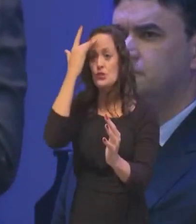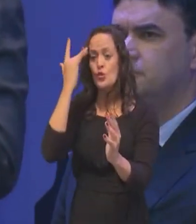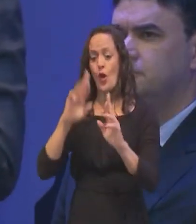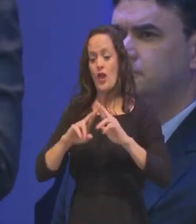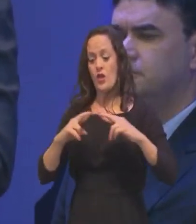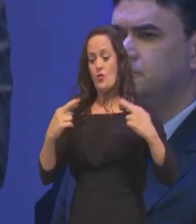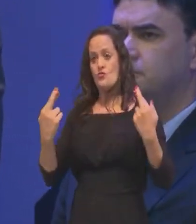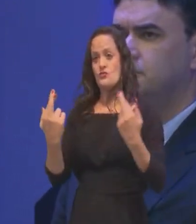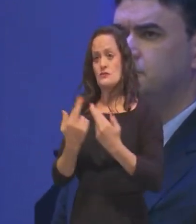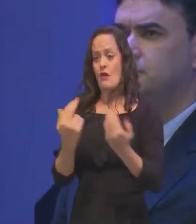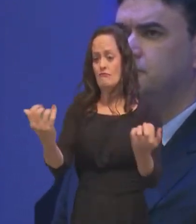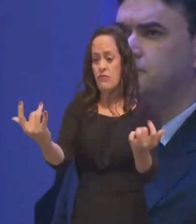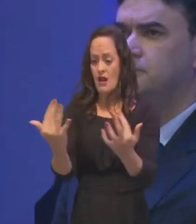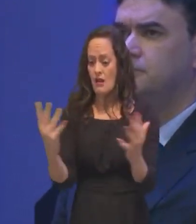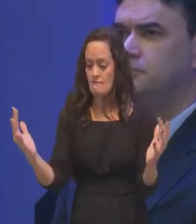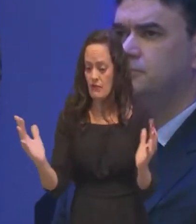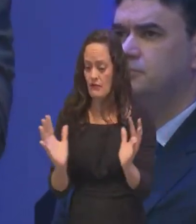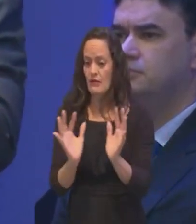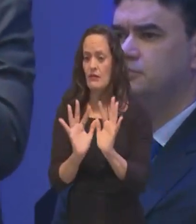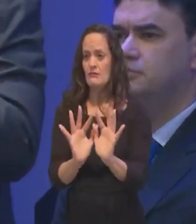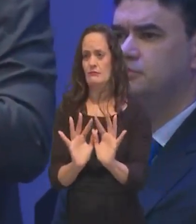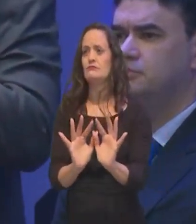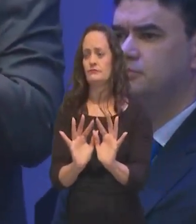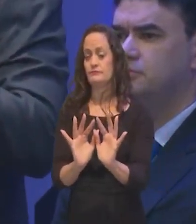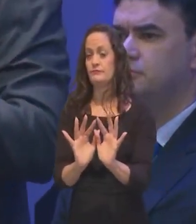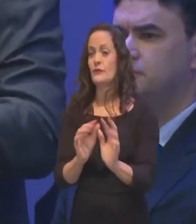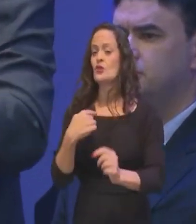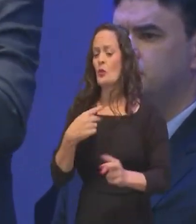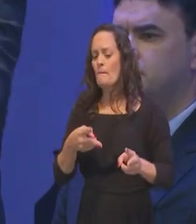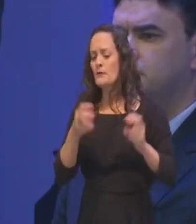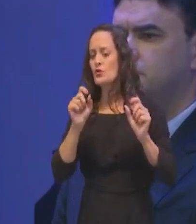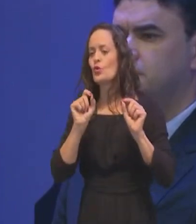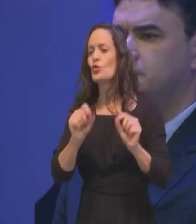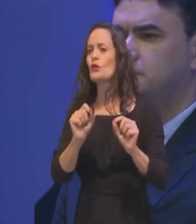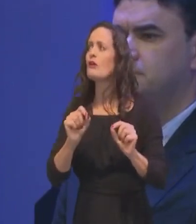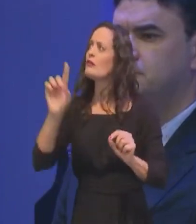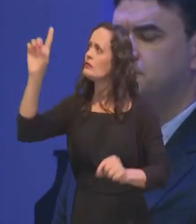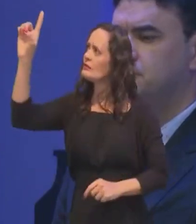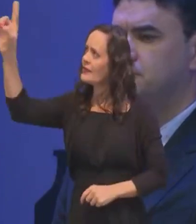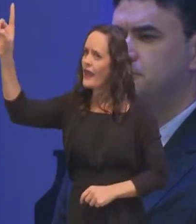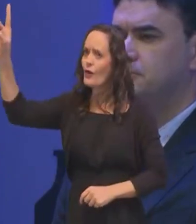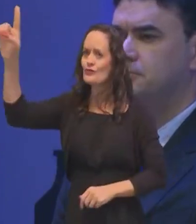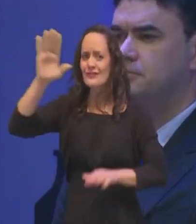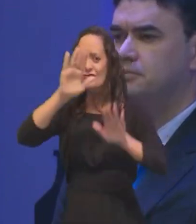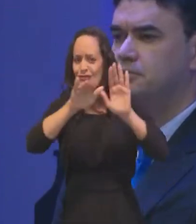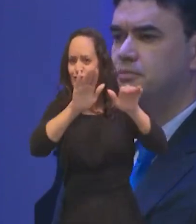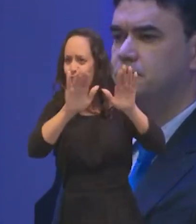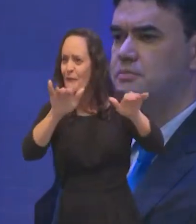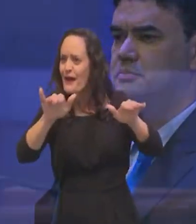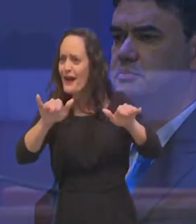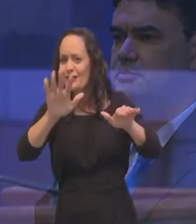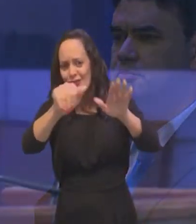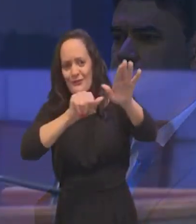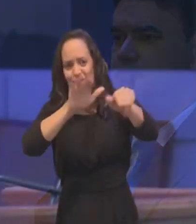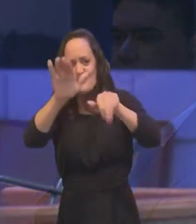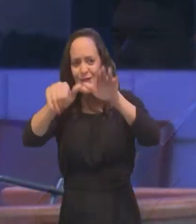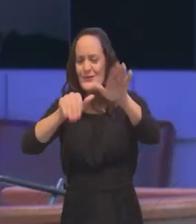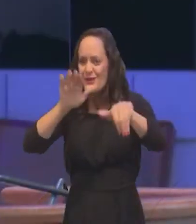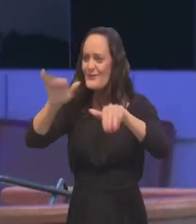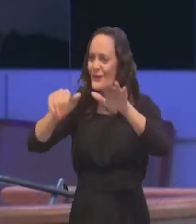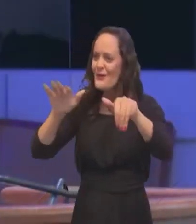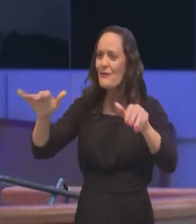de ajuntamento no Antigo Testamento, nós percebemos sim, Deus atraindo pessoas para reuniões,